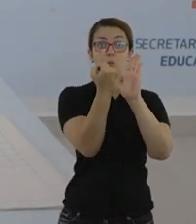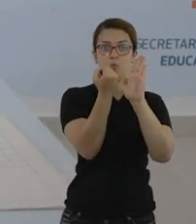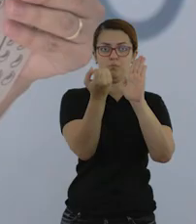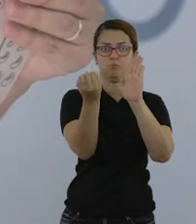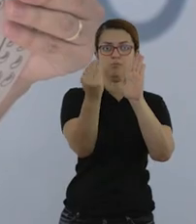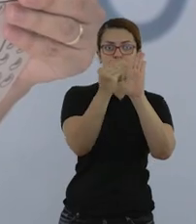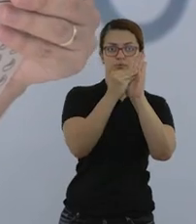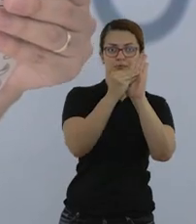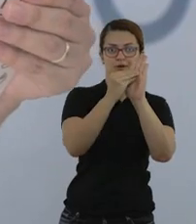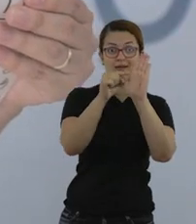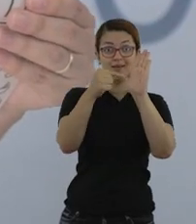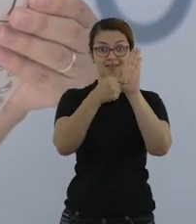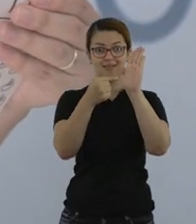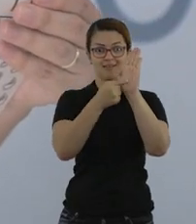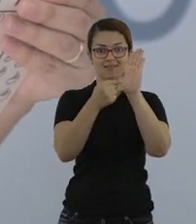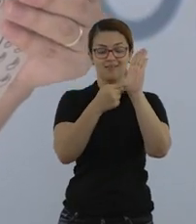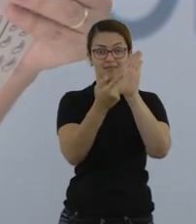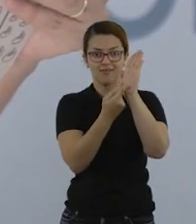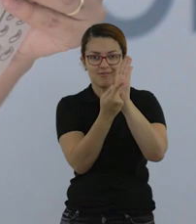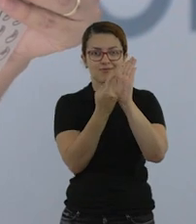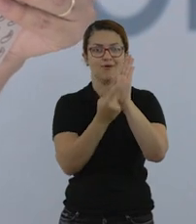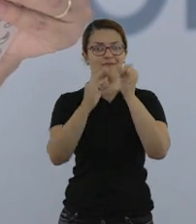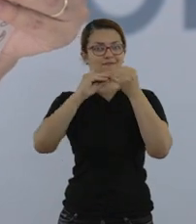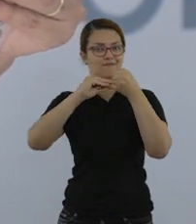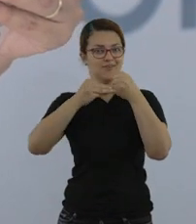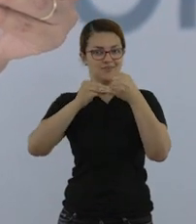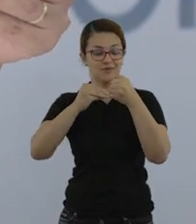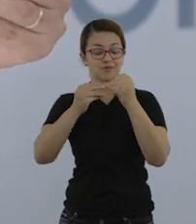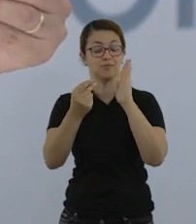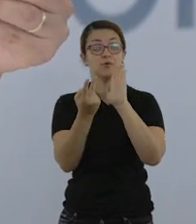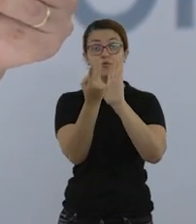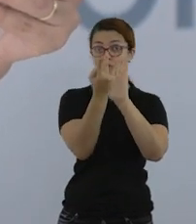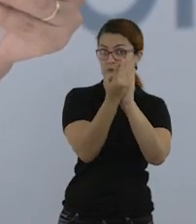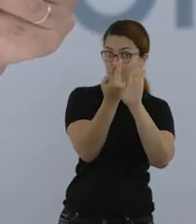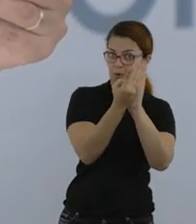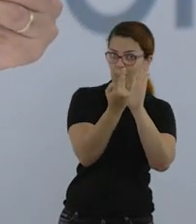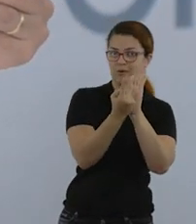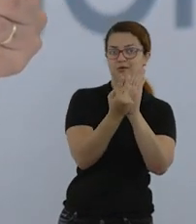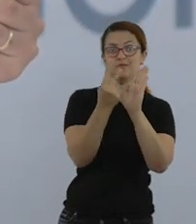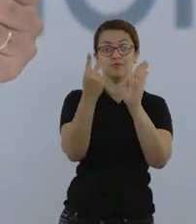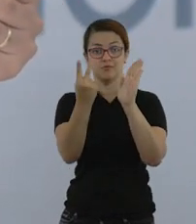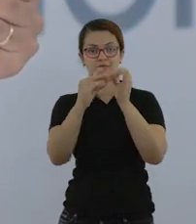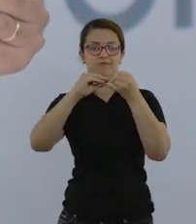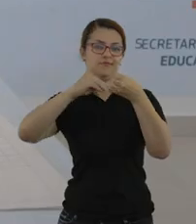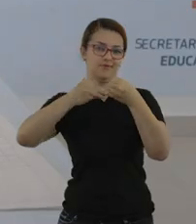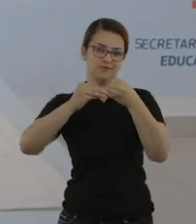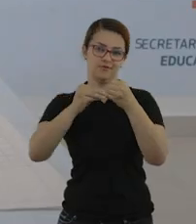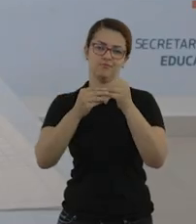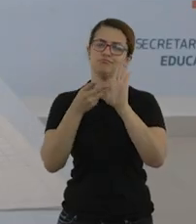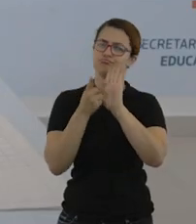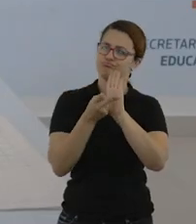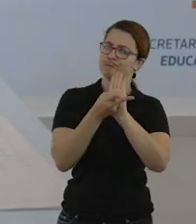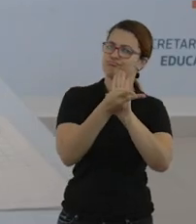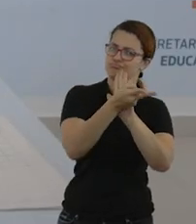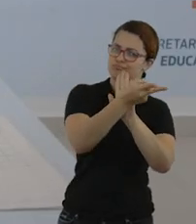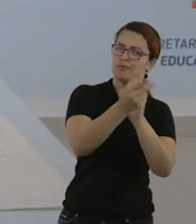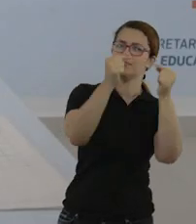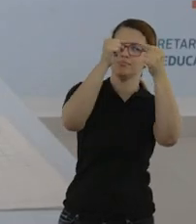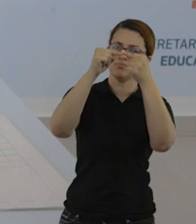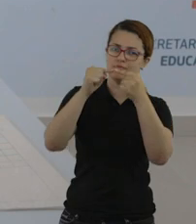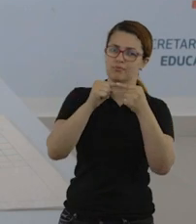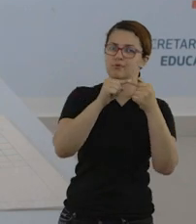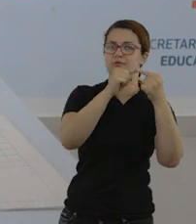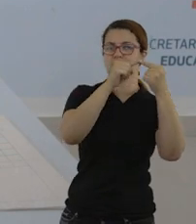um grãozinho de feijão. Número 2, 2 grãozinhos. 3 e assim por diante. Para ela relacionar